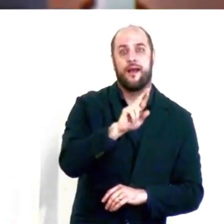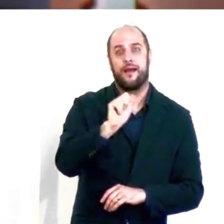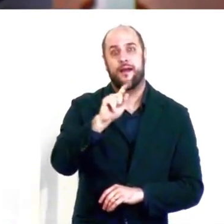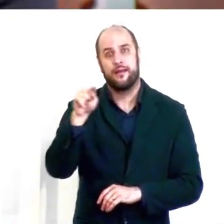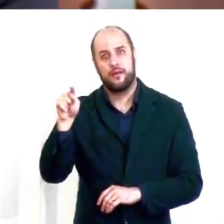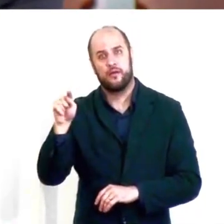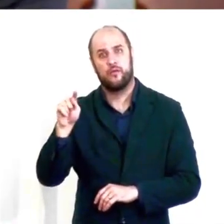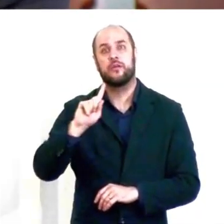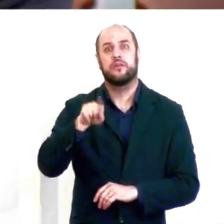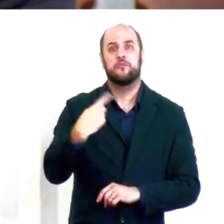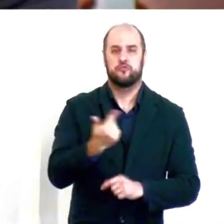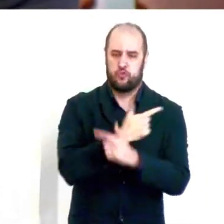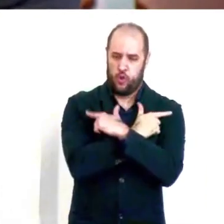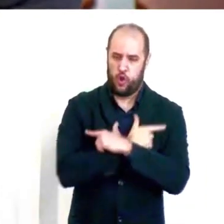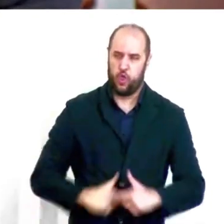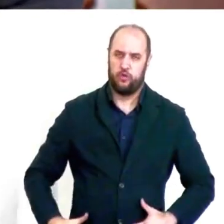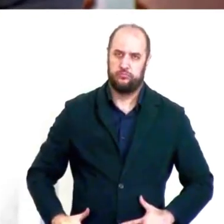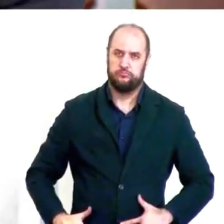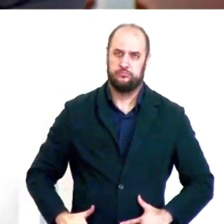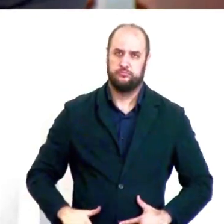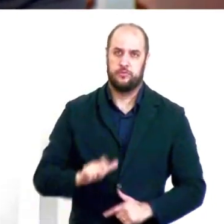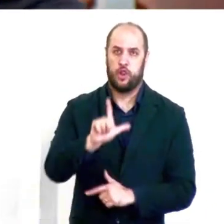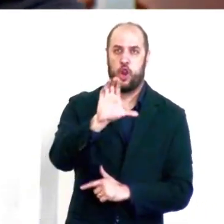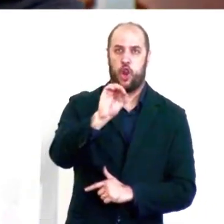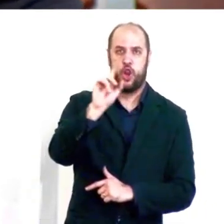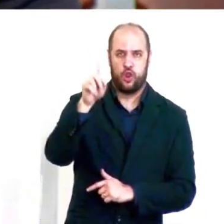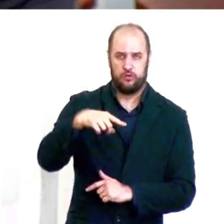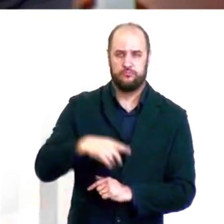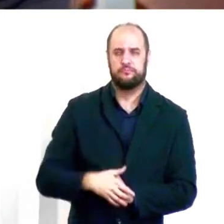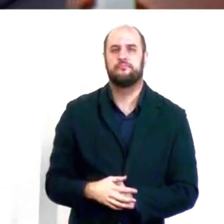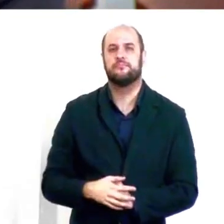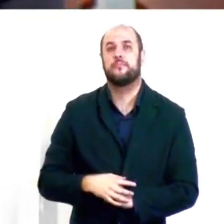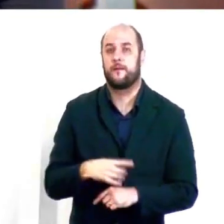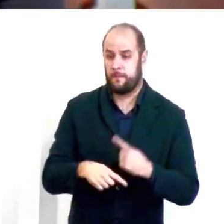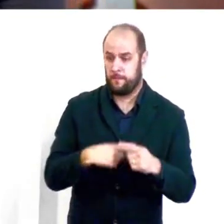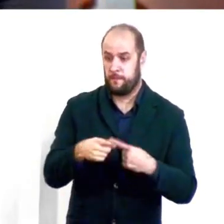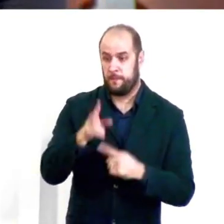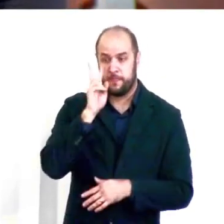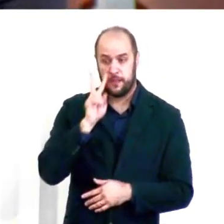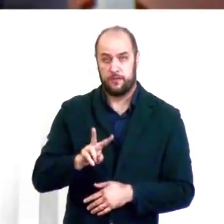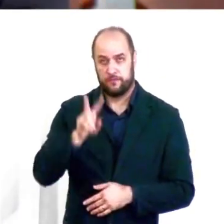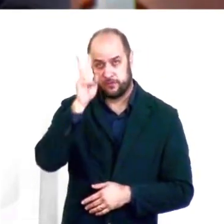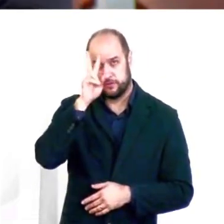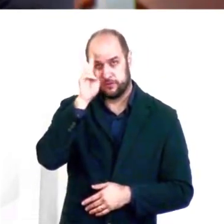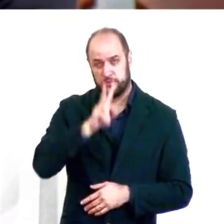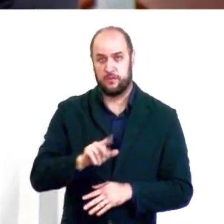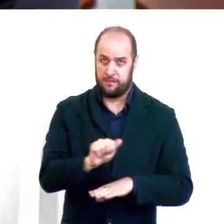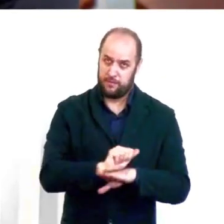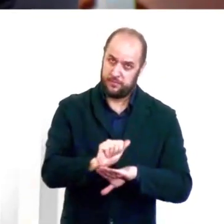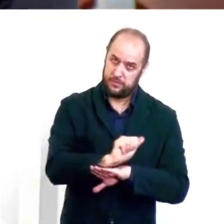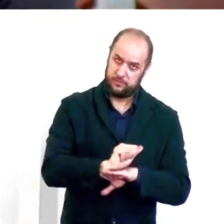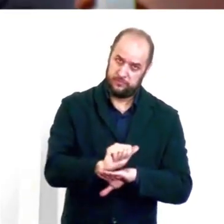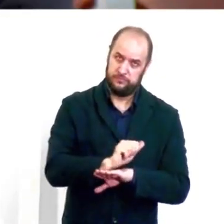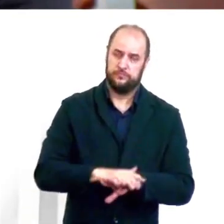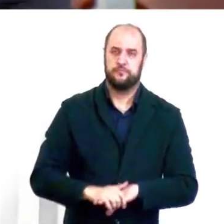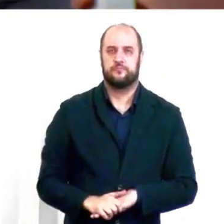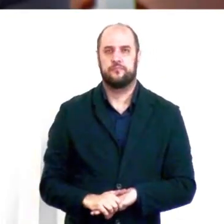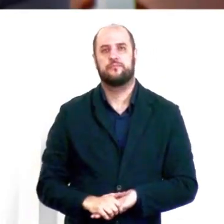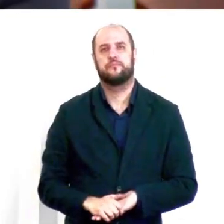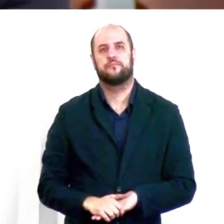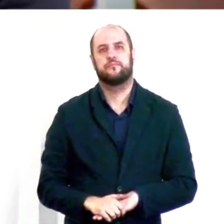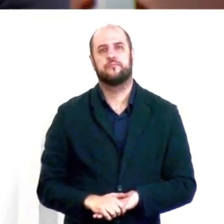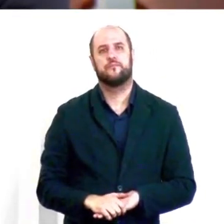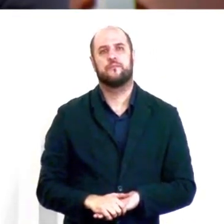Ló. E assim ele vai descrevendo agora essa história de Abrão, a começar com o seu